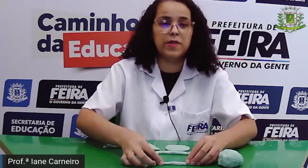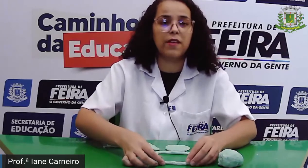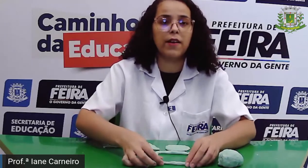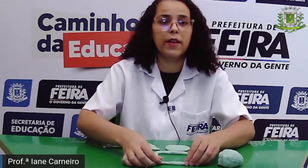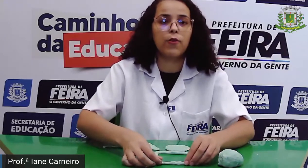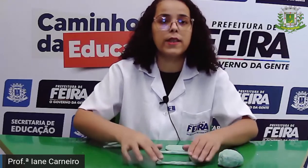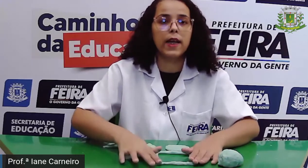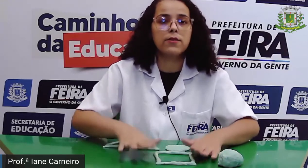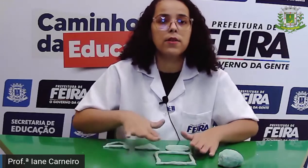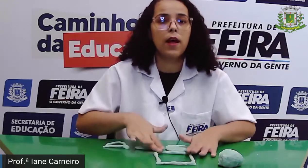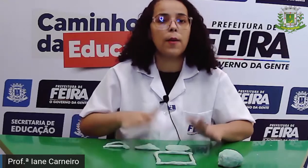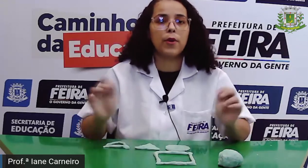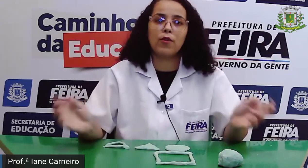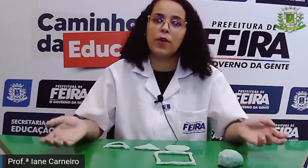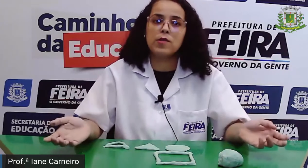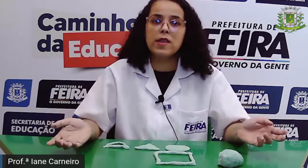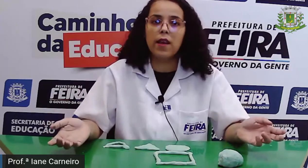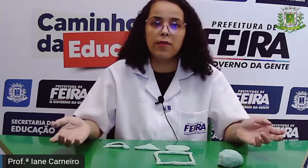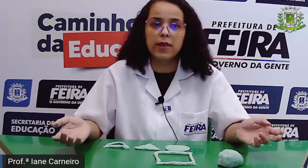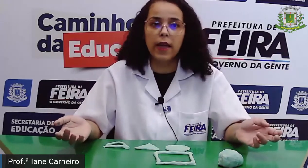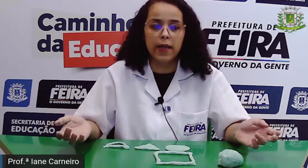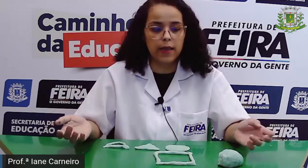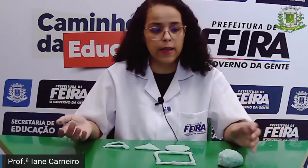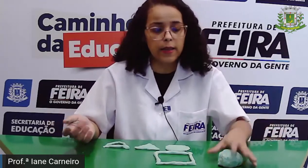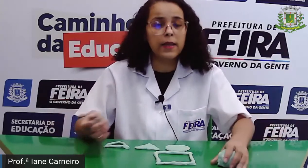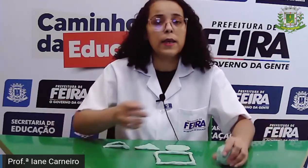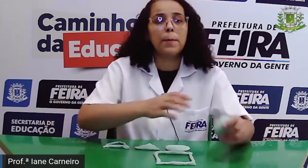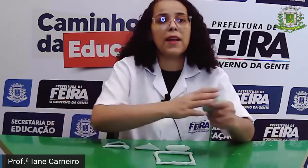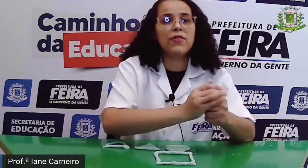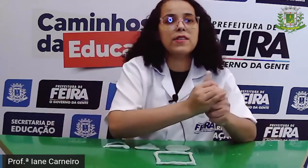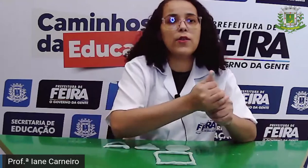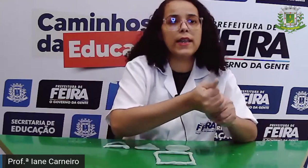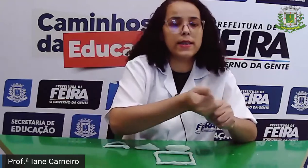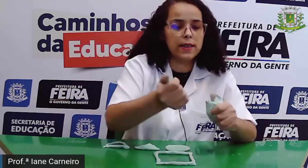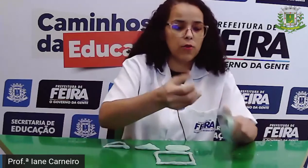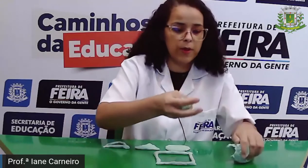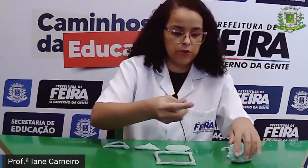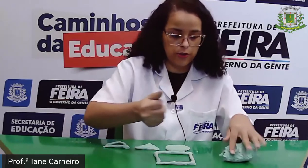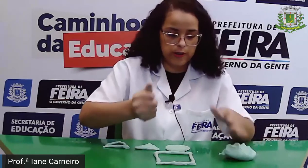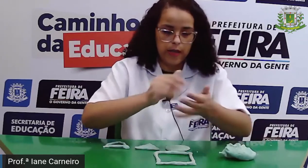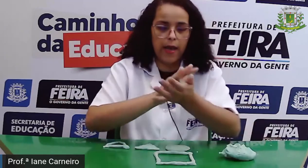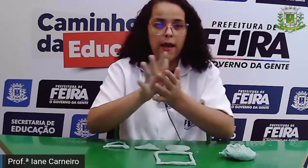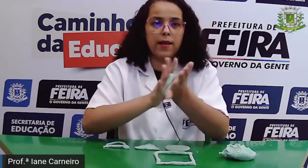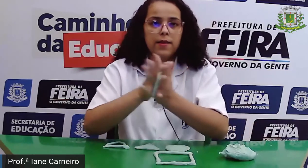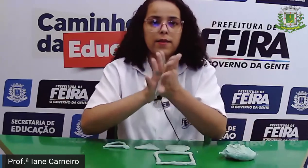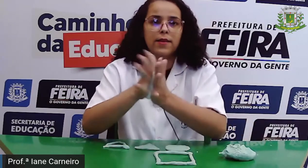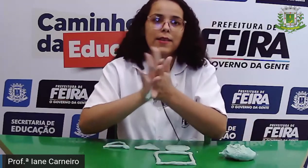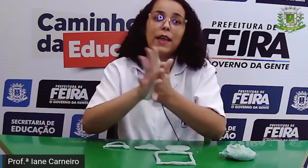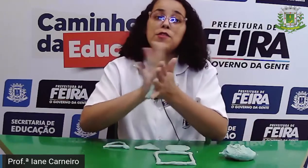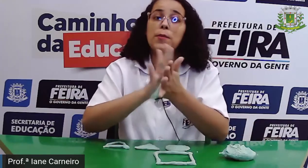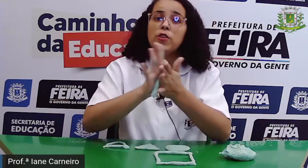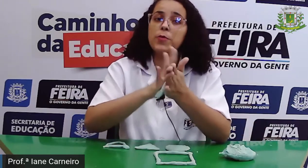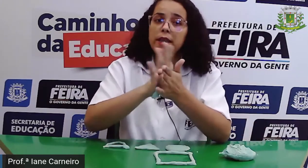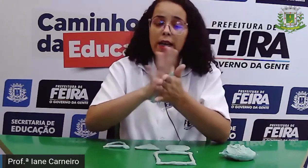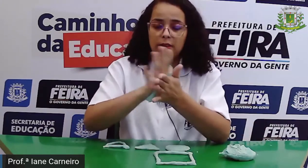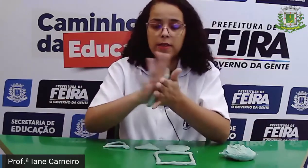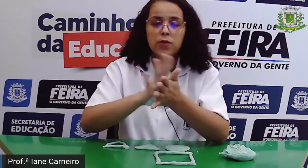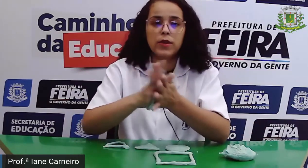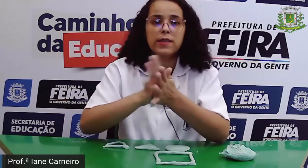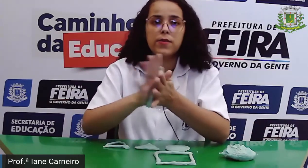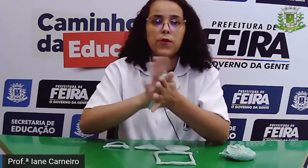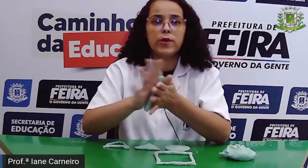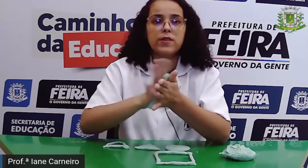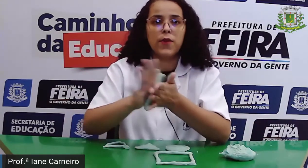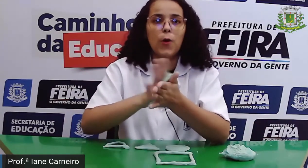Deu pra vocês observarem aí o quadrado? Pronto, não vai conseguir levantar ele, né? Para fazer o retângulo, para a gente encerrar, e aí você pode brincar